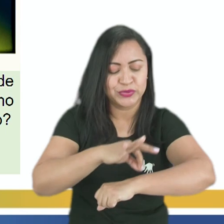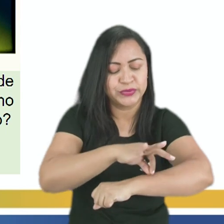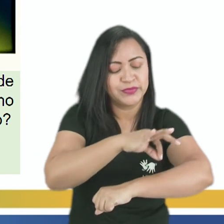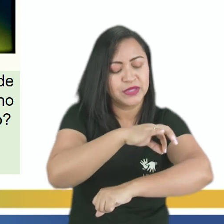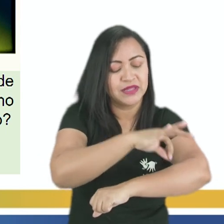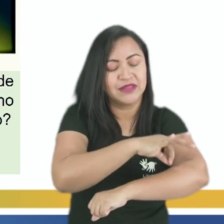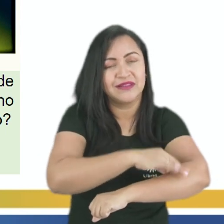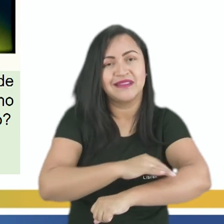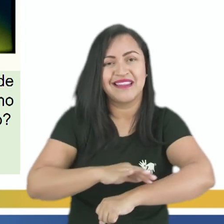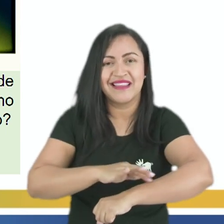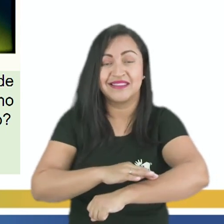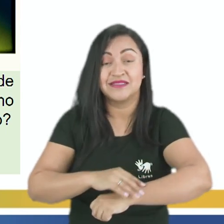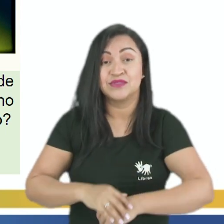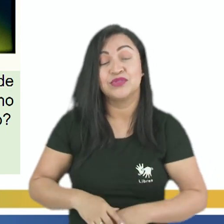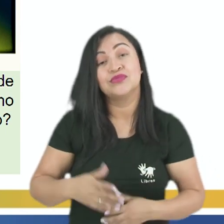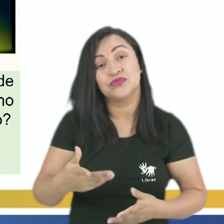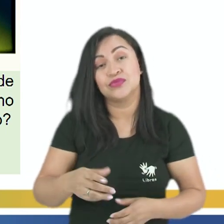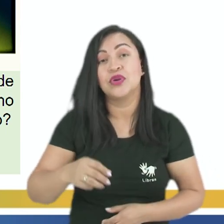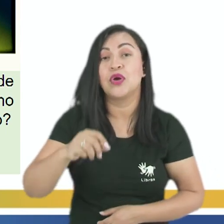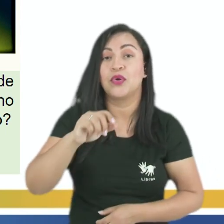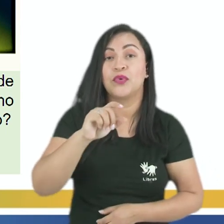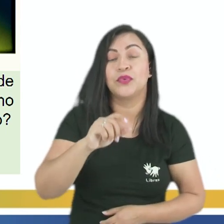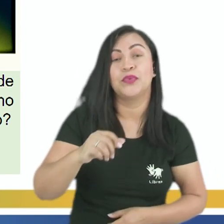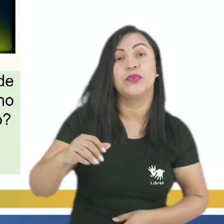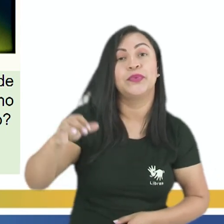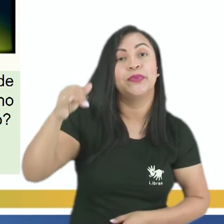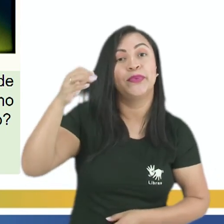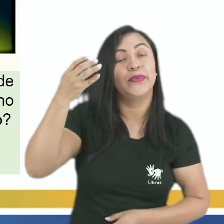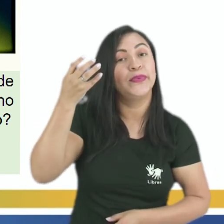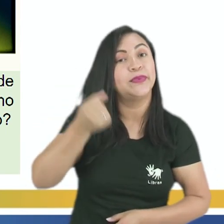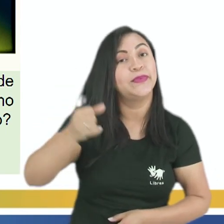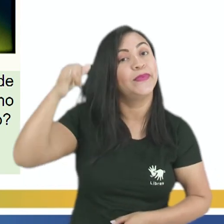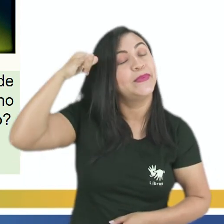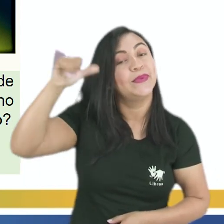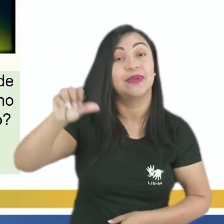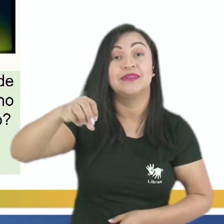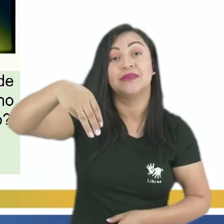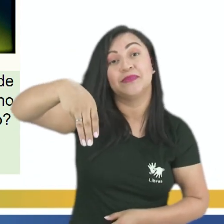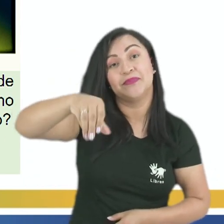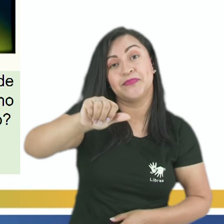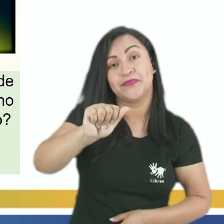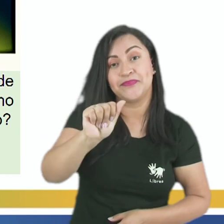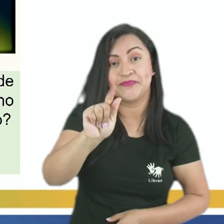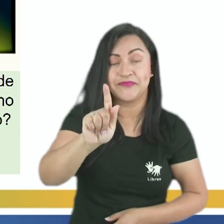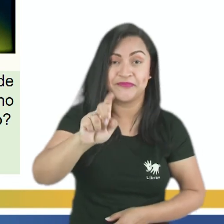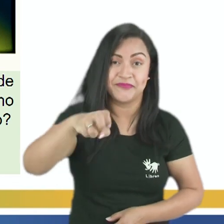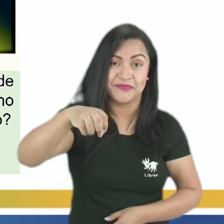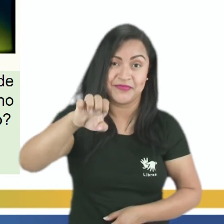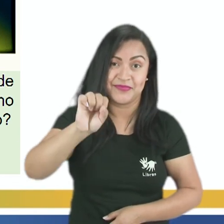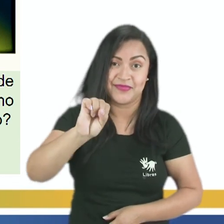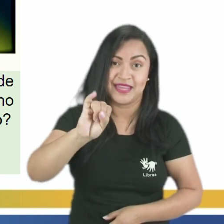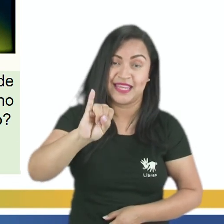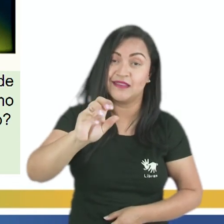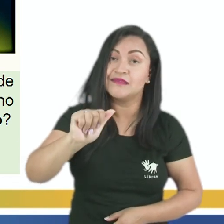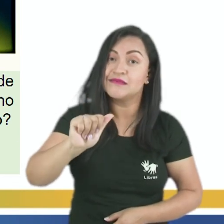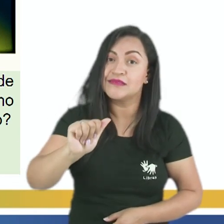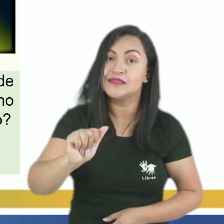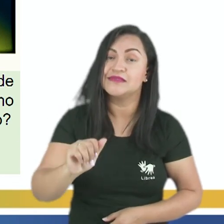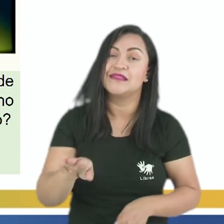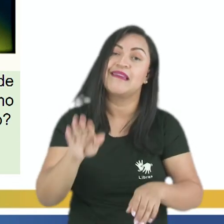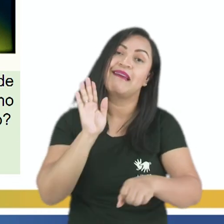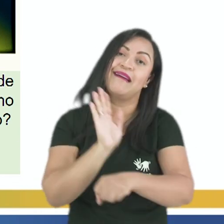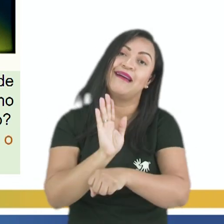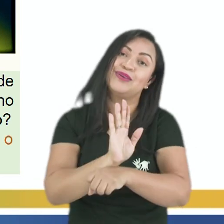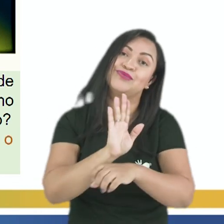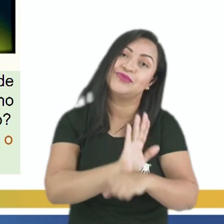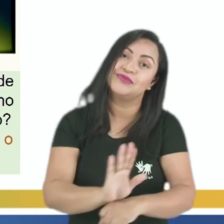abelha, seja o leite de magnésio, porque é uma solução básica que ajuda a neutralizar aquele veneno que